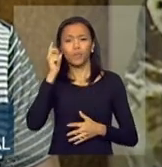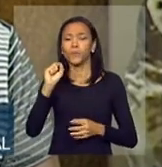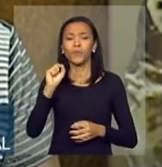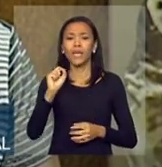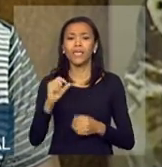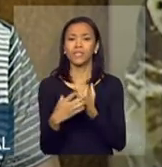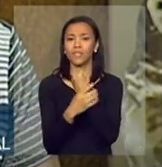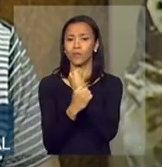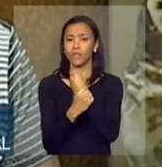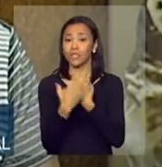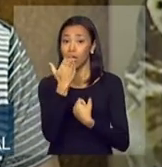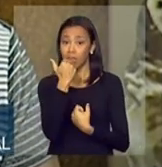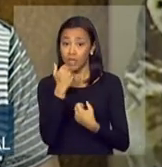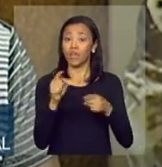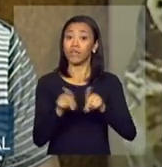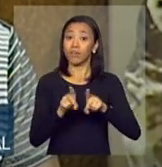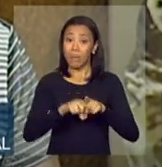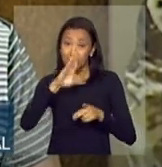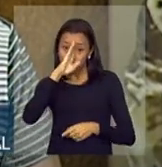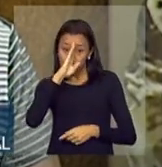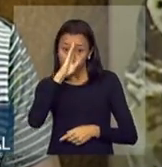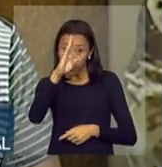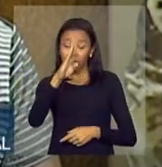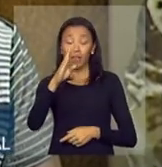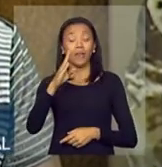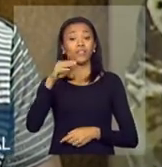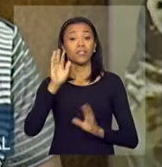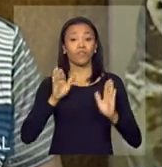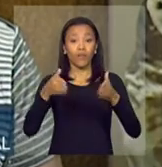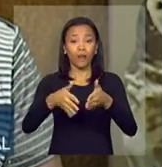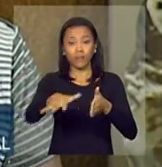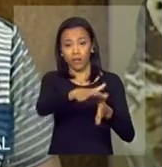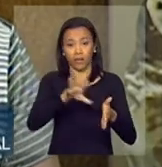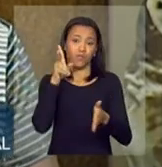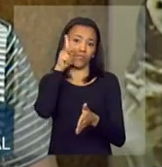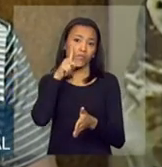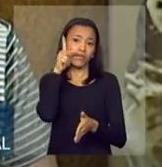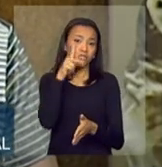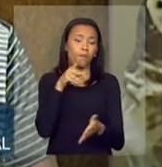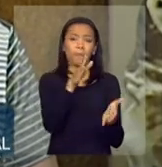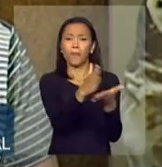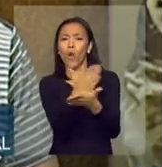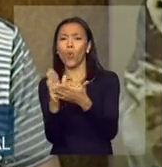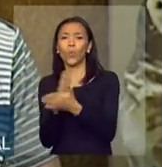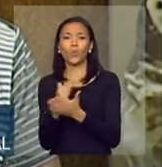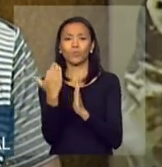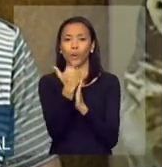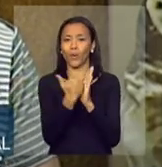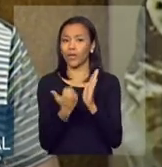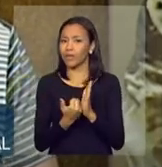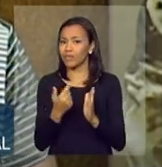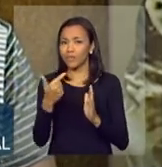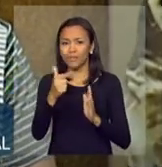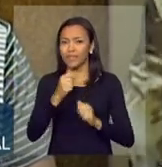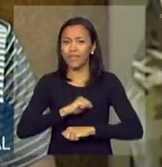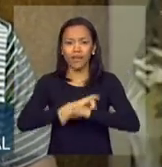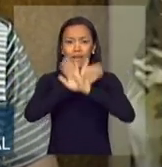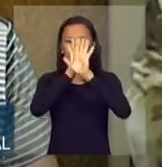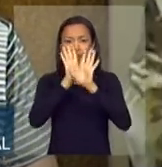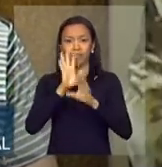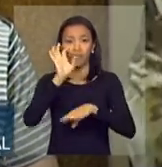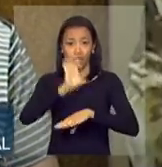falta prioridade política para o tema. Alguns programas não são visibilizados nos estados e